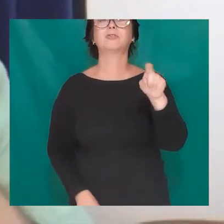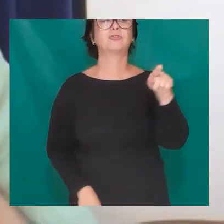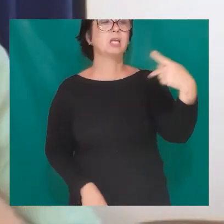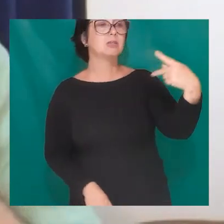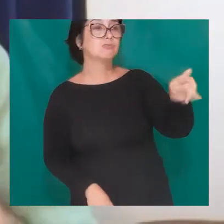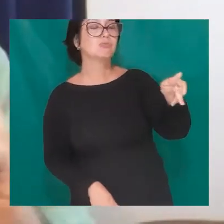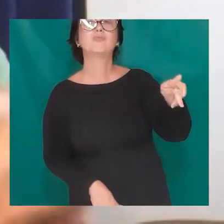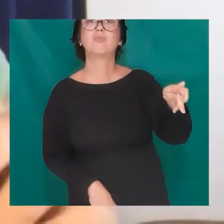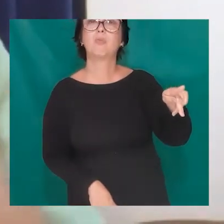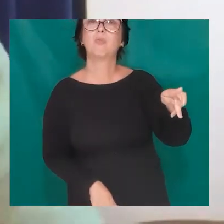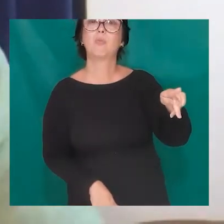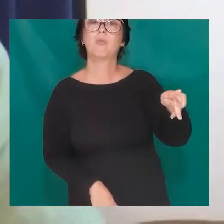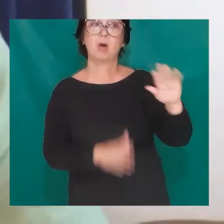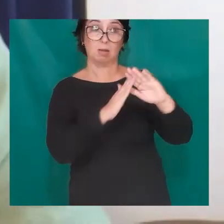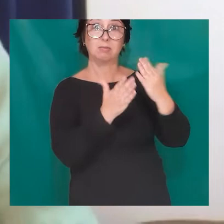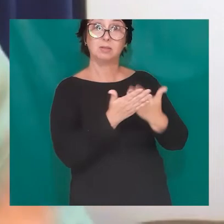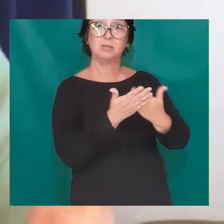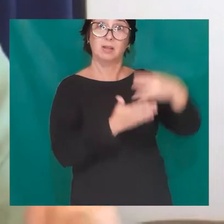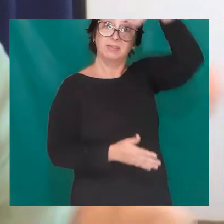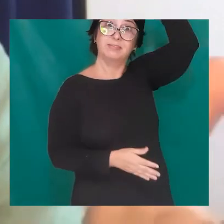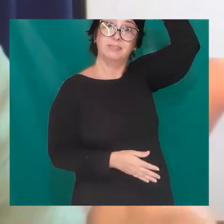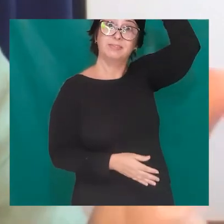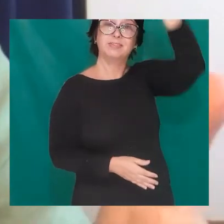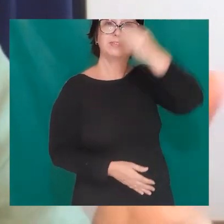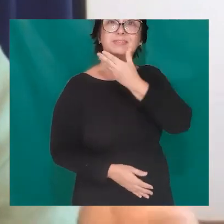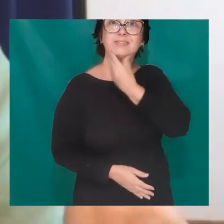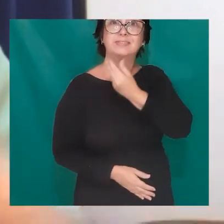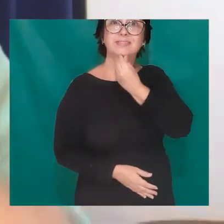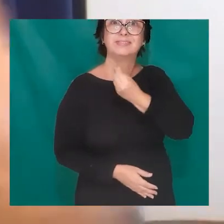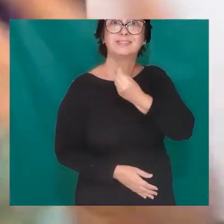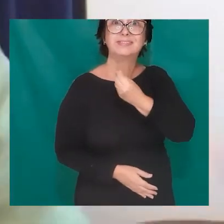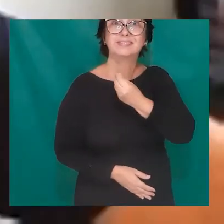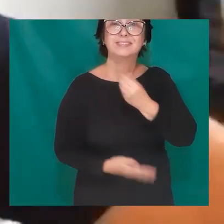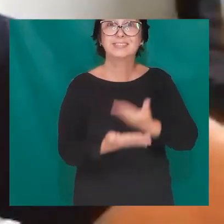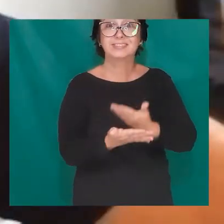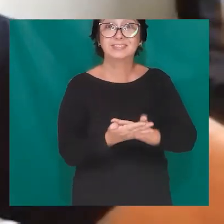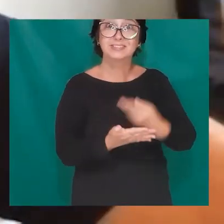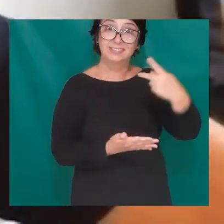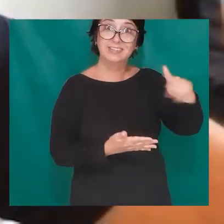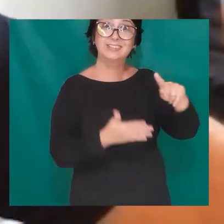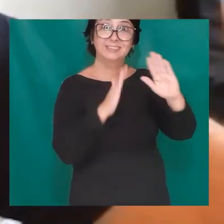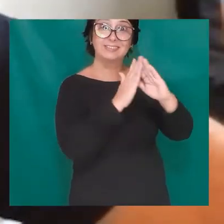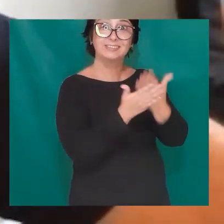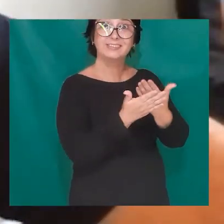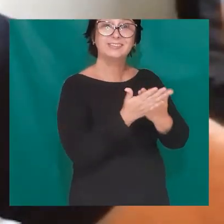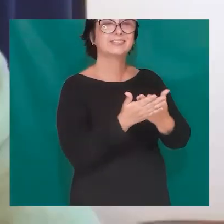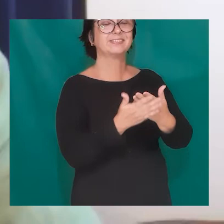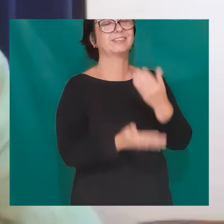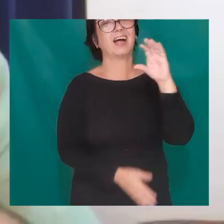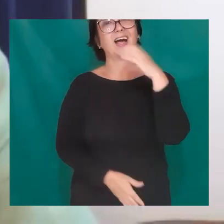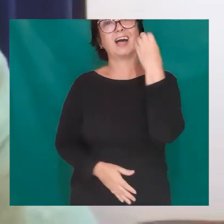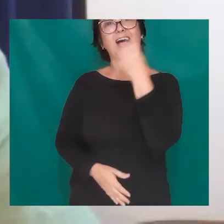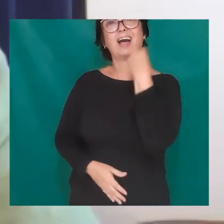tua escola, eu tenho um sobrinho que está no Centro Musical do Adolfo hoje, Gabriel, que estuda canto,